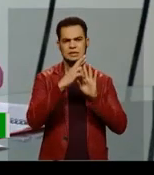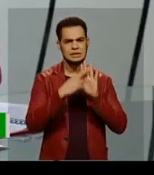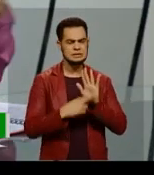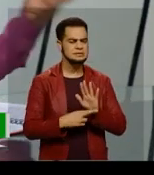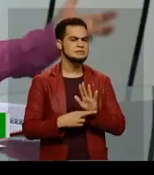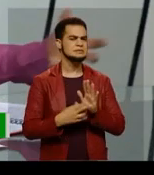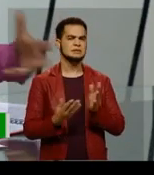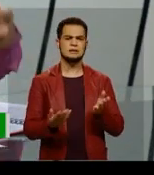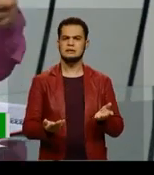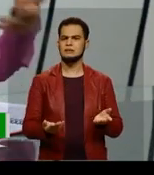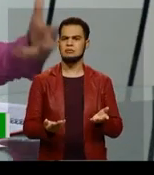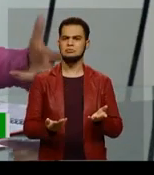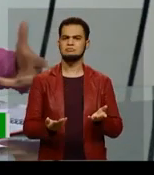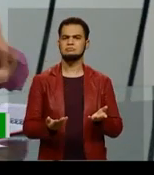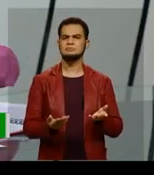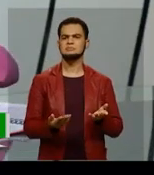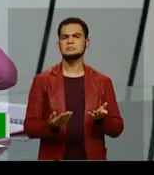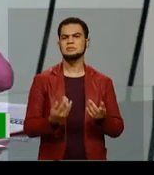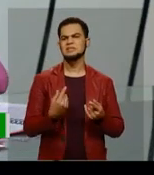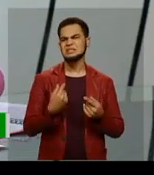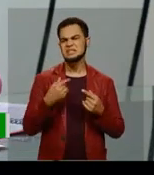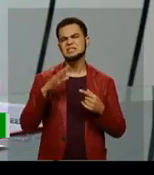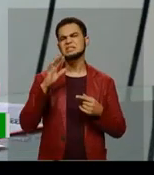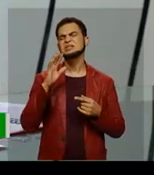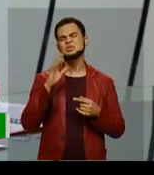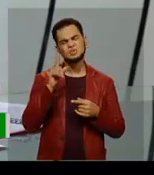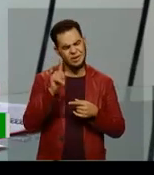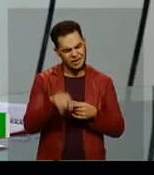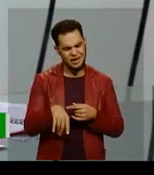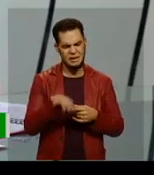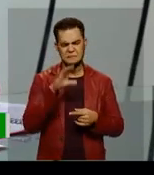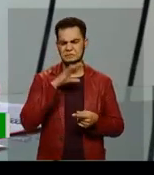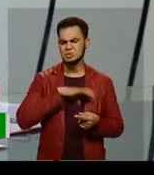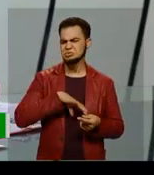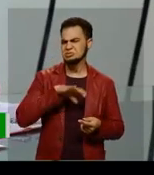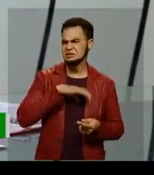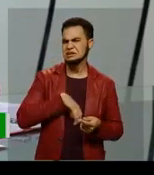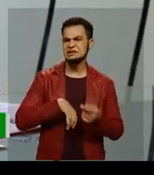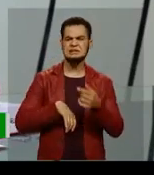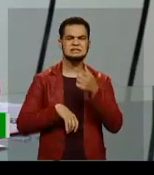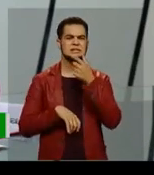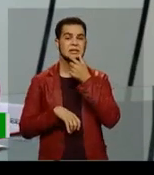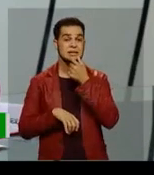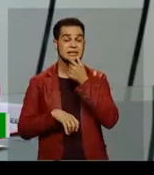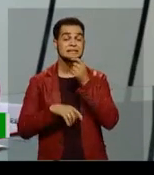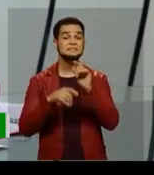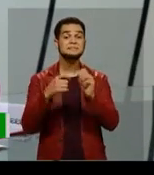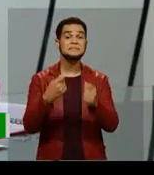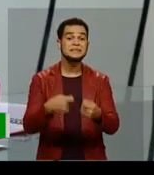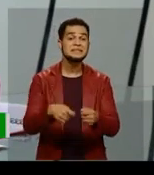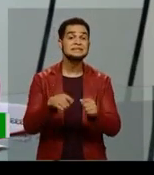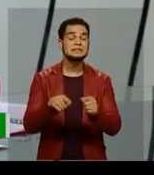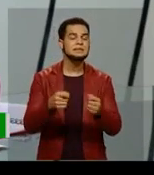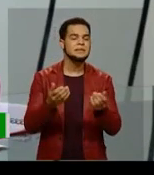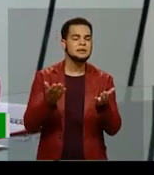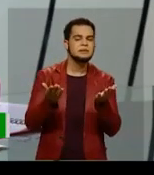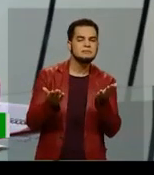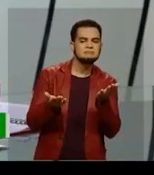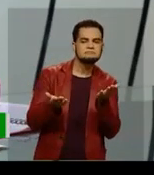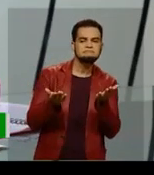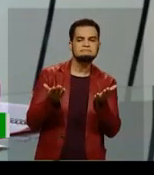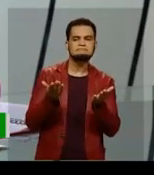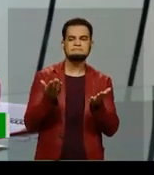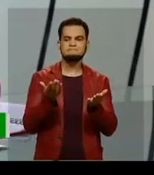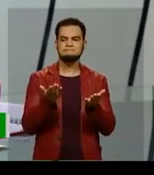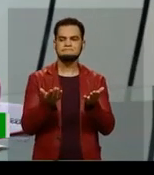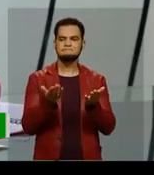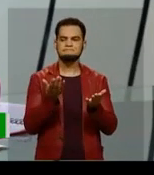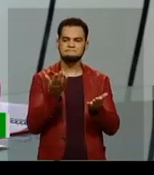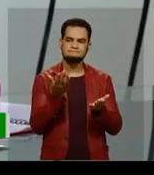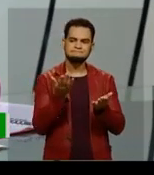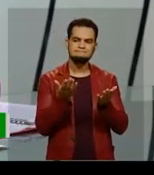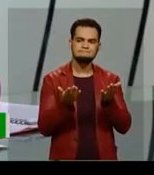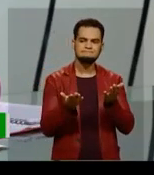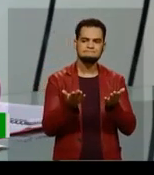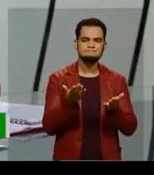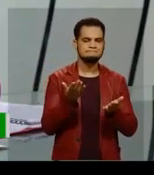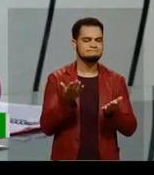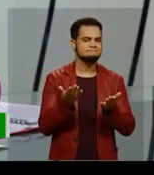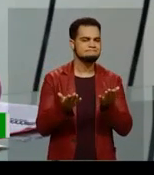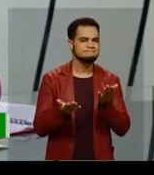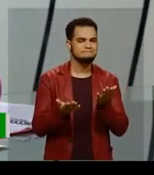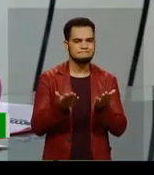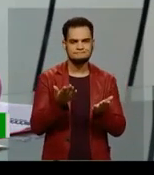isso eu acredito que é português, inglês, sim, qualquer mas tudo você precisa de ter aquela medida. Até que ponto você pode ir? Então,